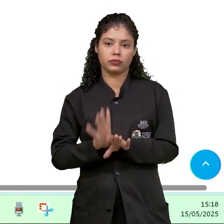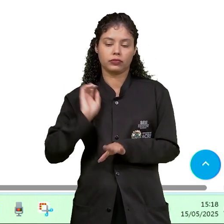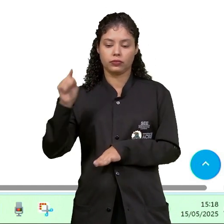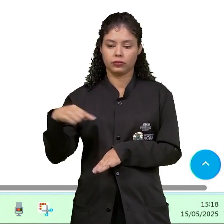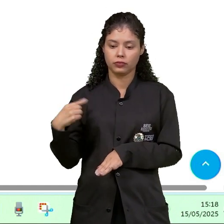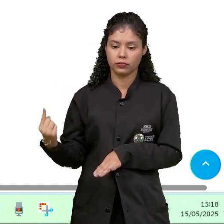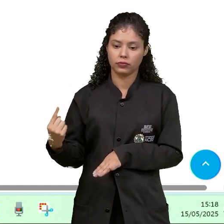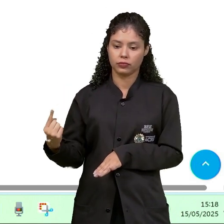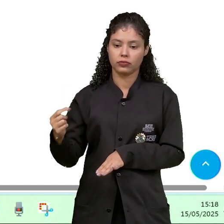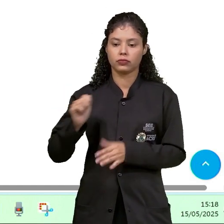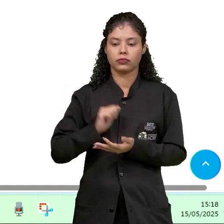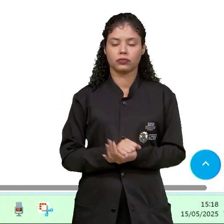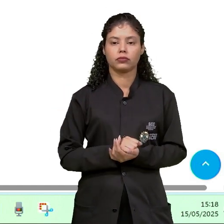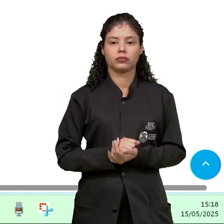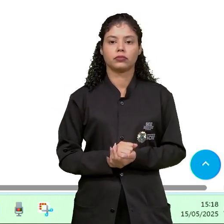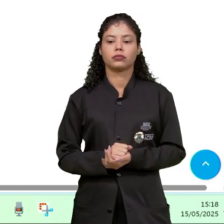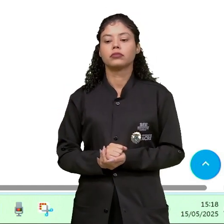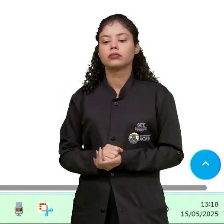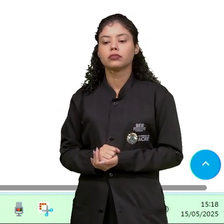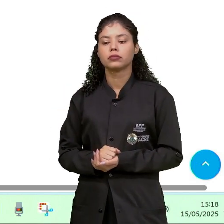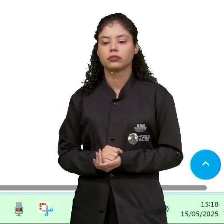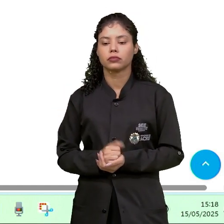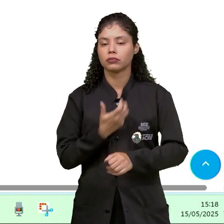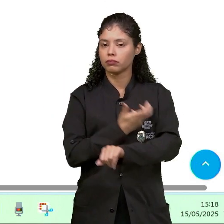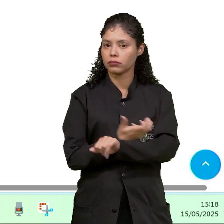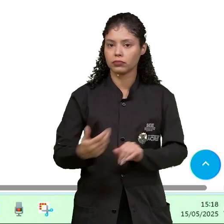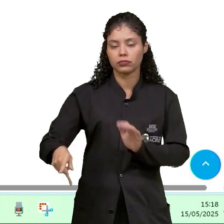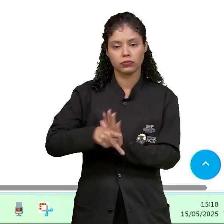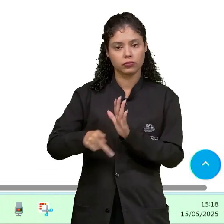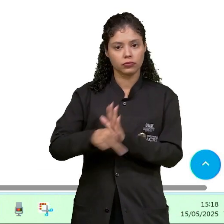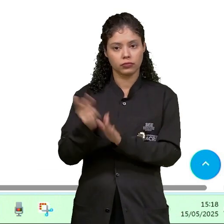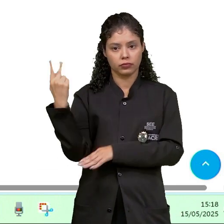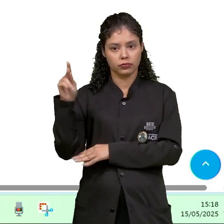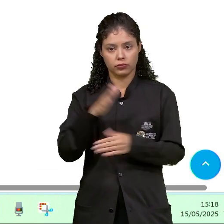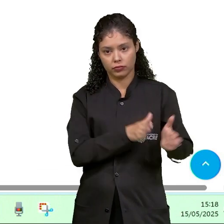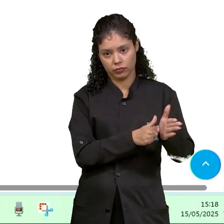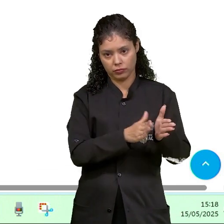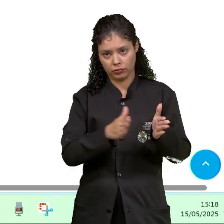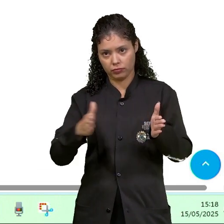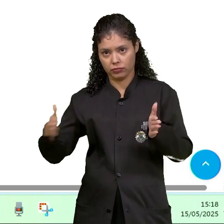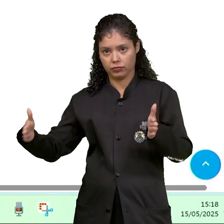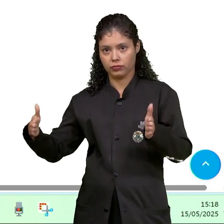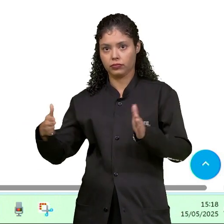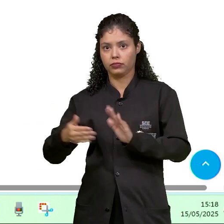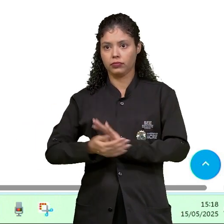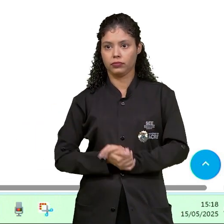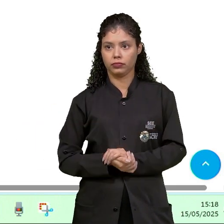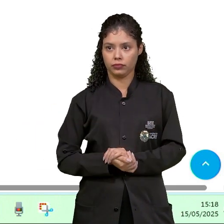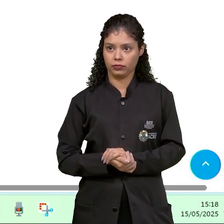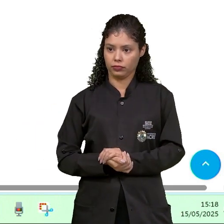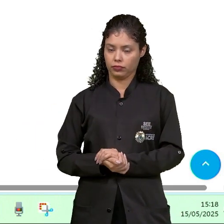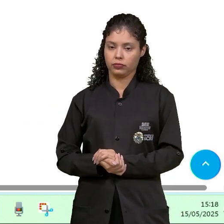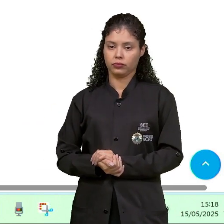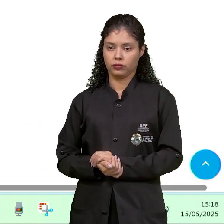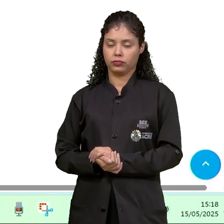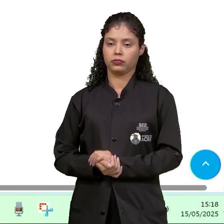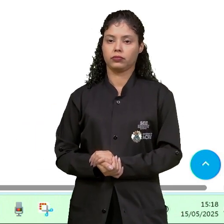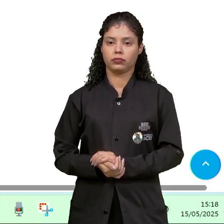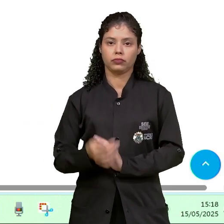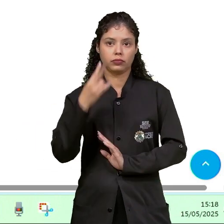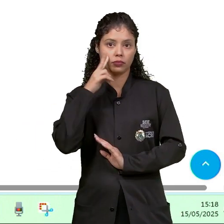tempo médio de tramitação no período. Esse aqui é um dos gráficos mais interessantes que eu falo. Você vai ver aqui